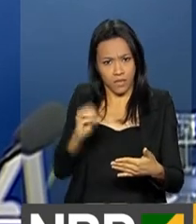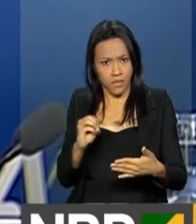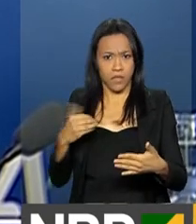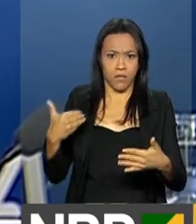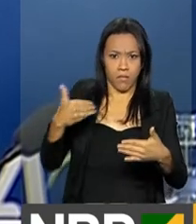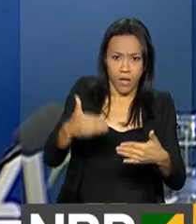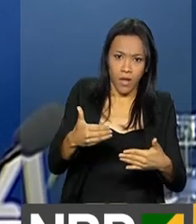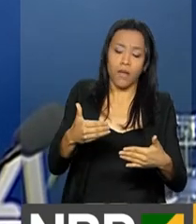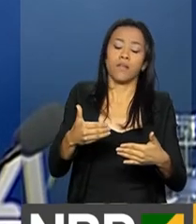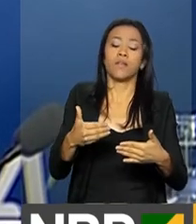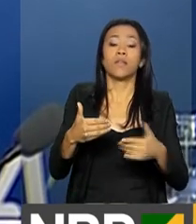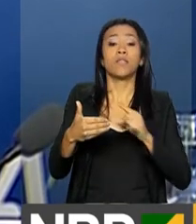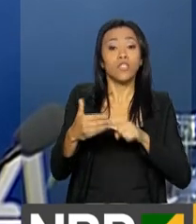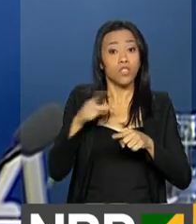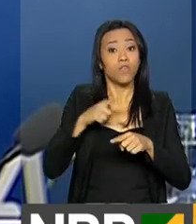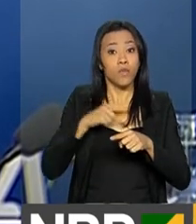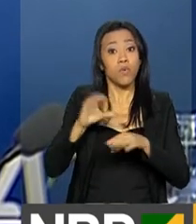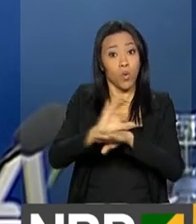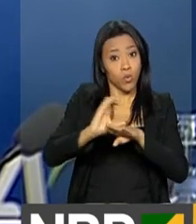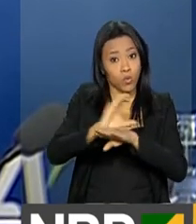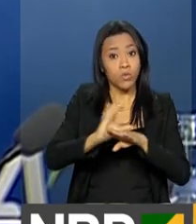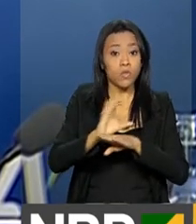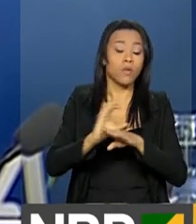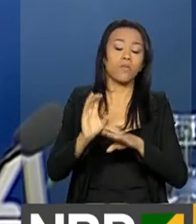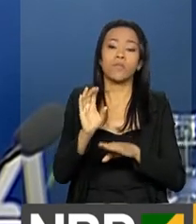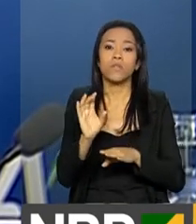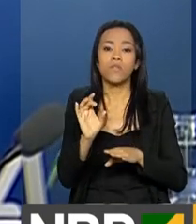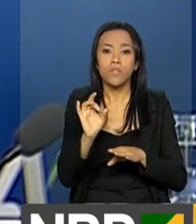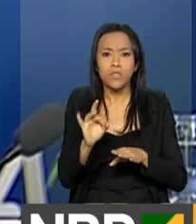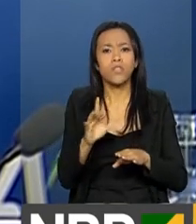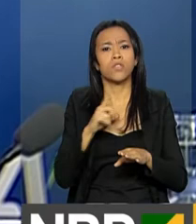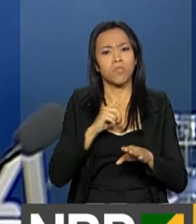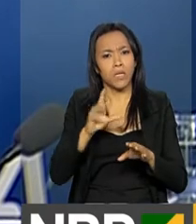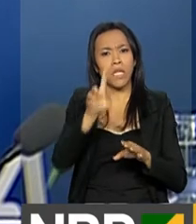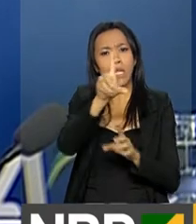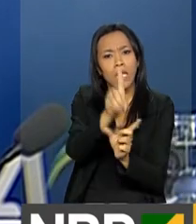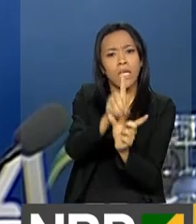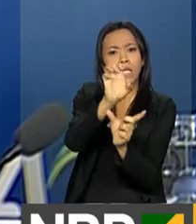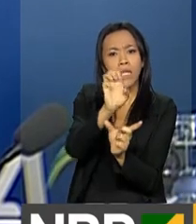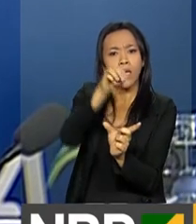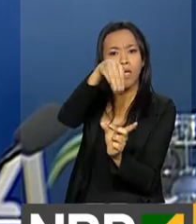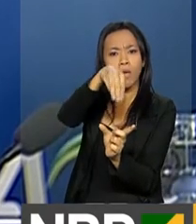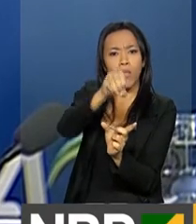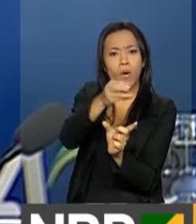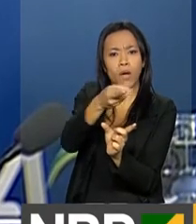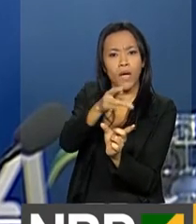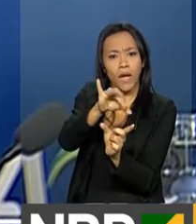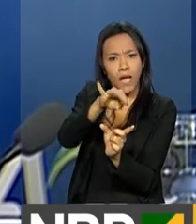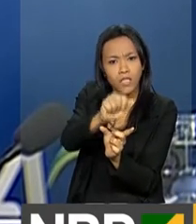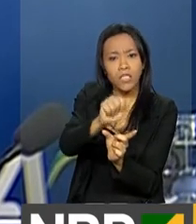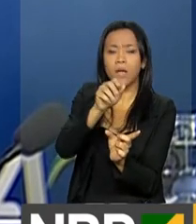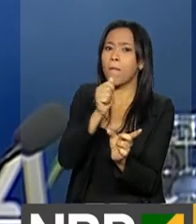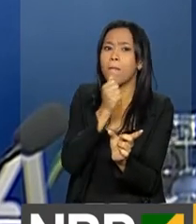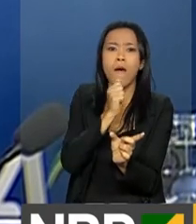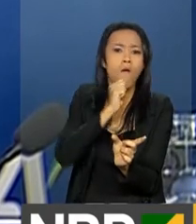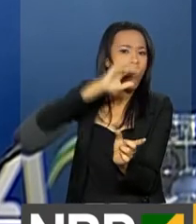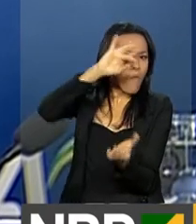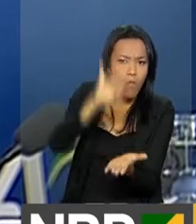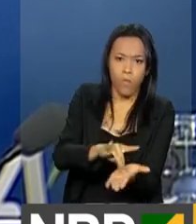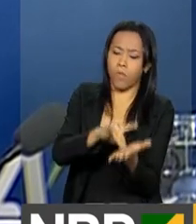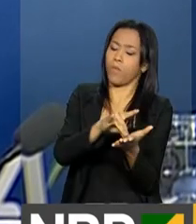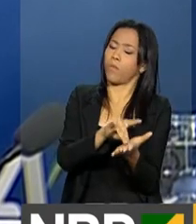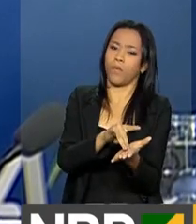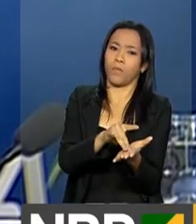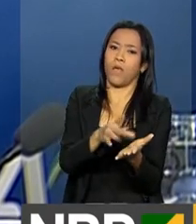tínhamos uma Constituição formalmente democrática e federativa, mas realmente não democrática